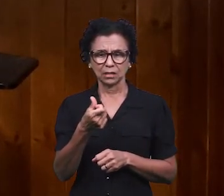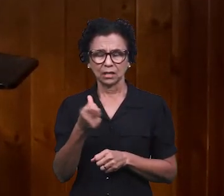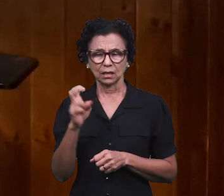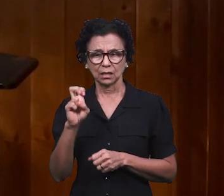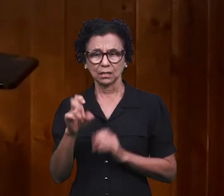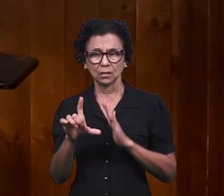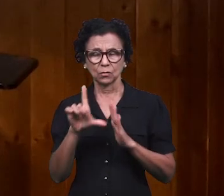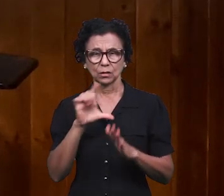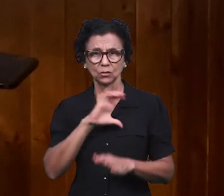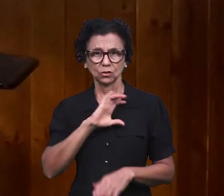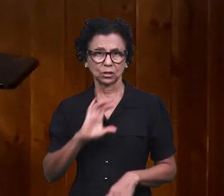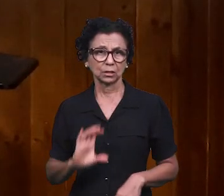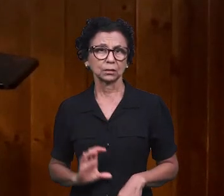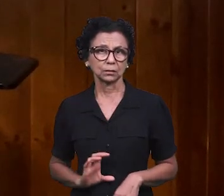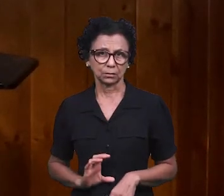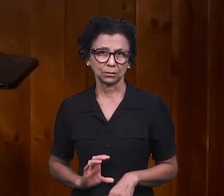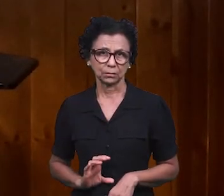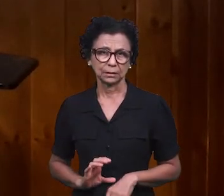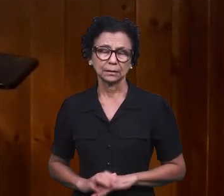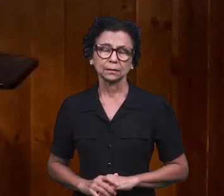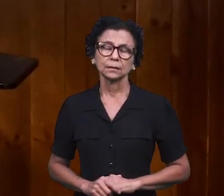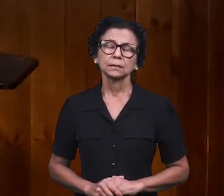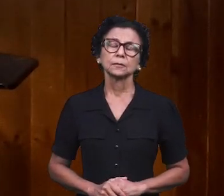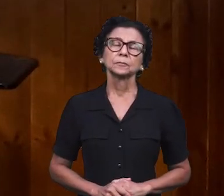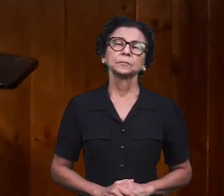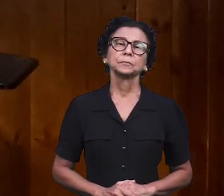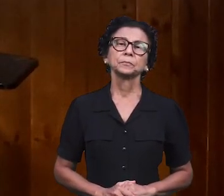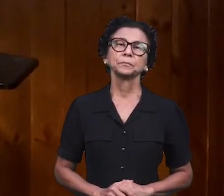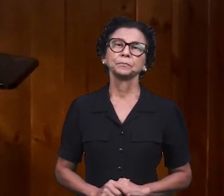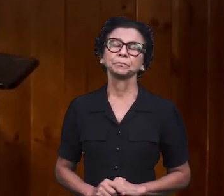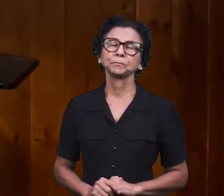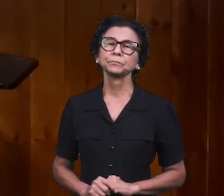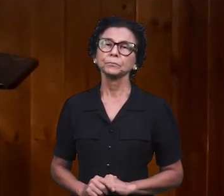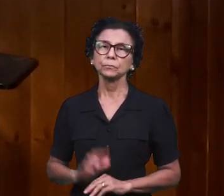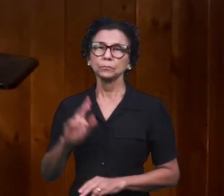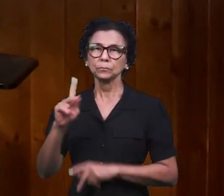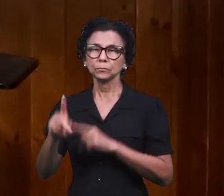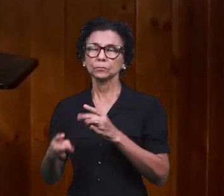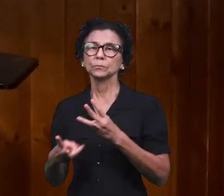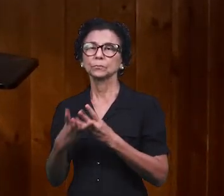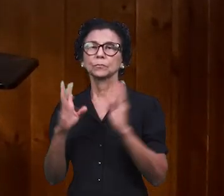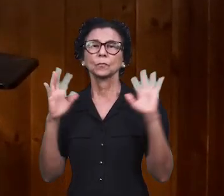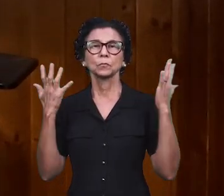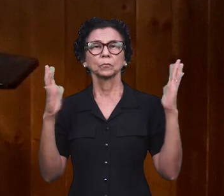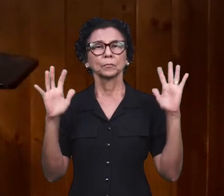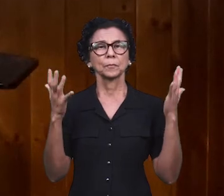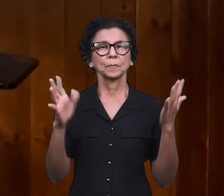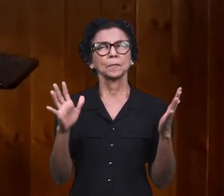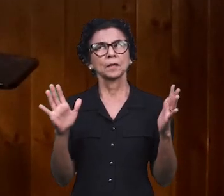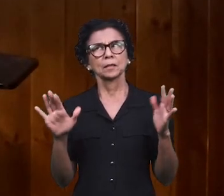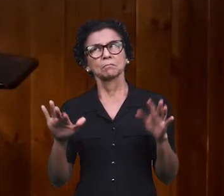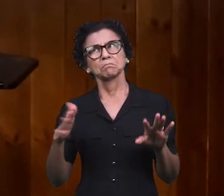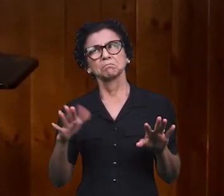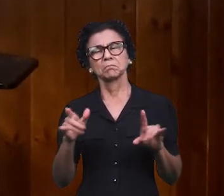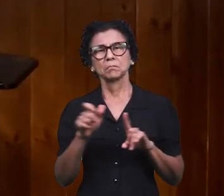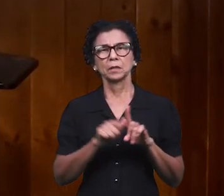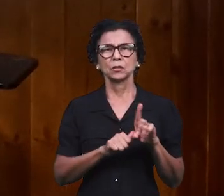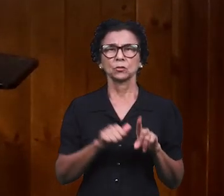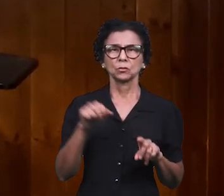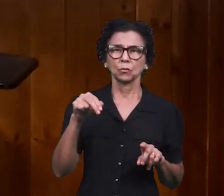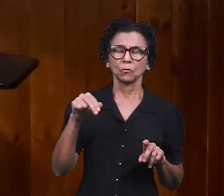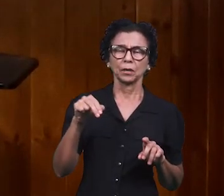a.C. Ela também é comemorada até hoje pelos judeus, está mais ou menos no nosso mês de novembro,